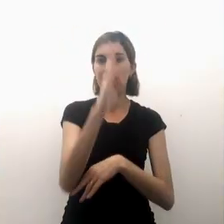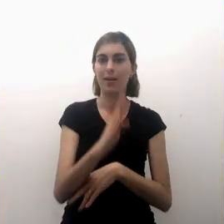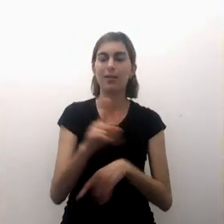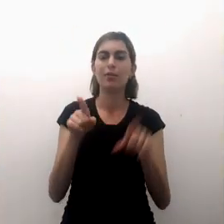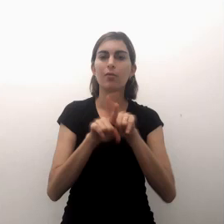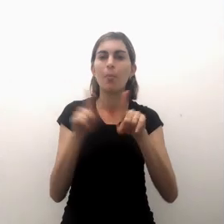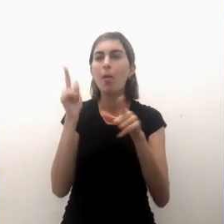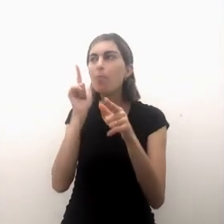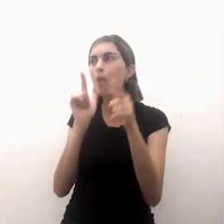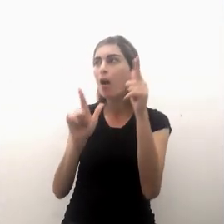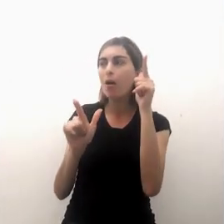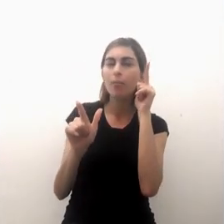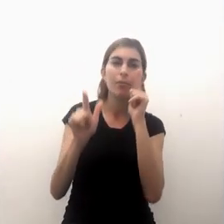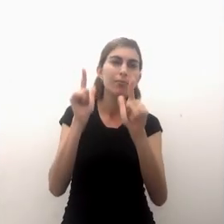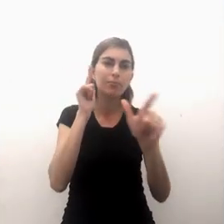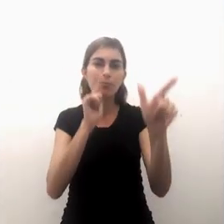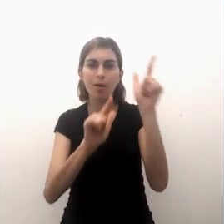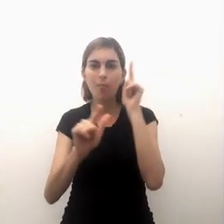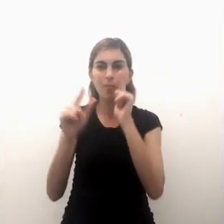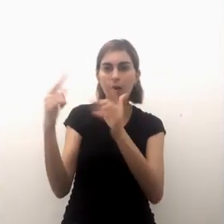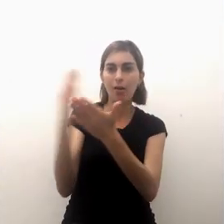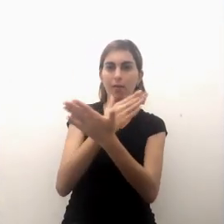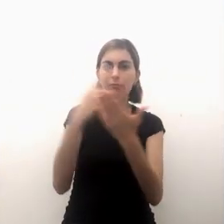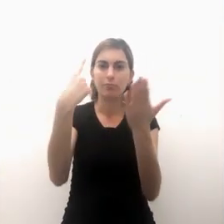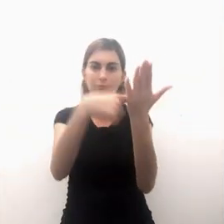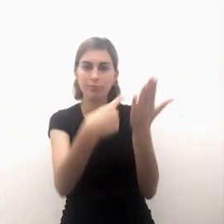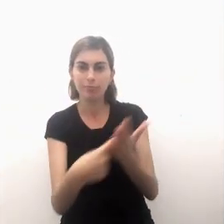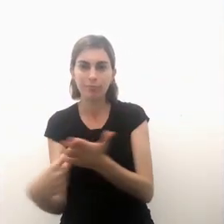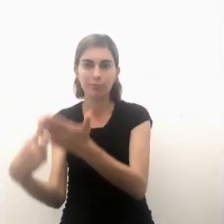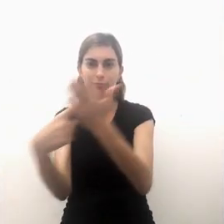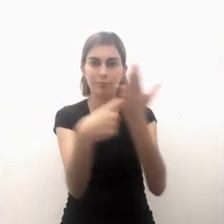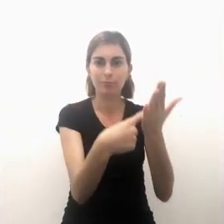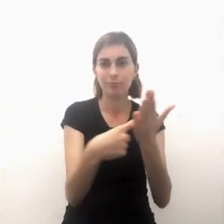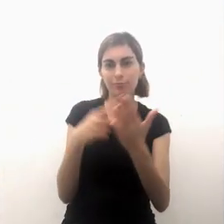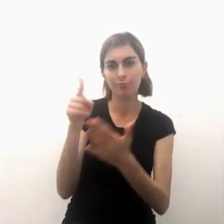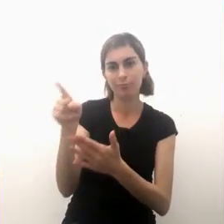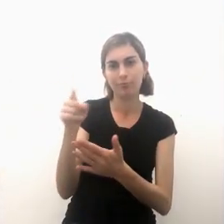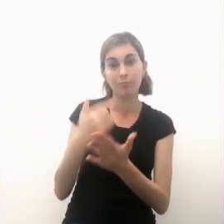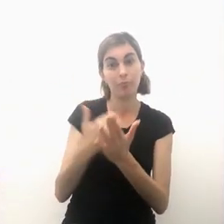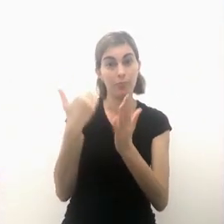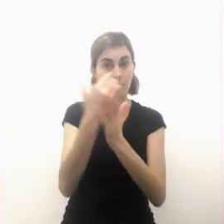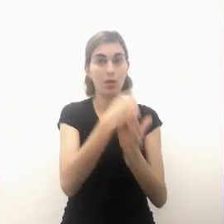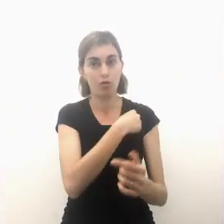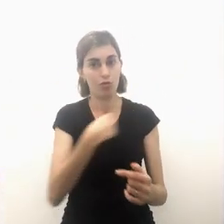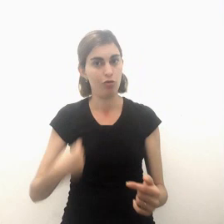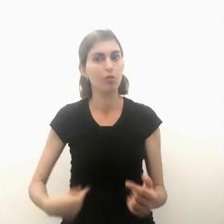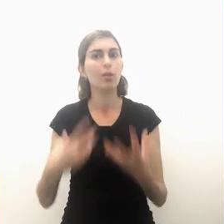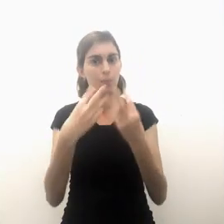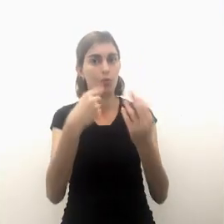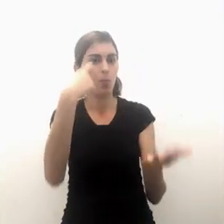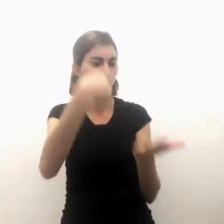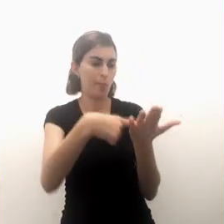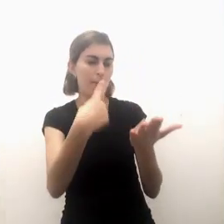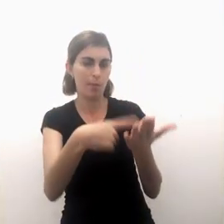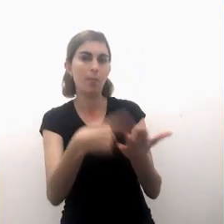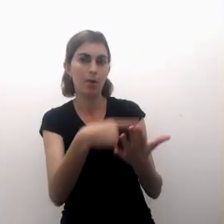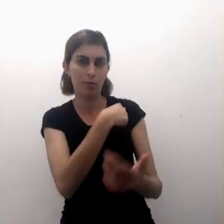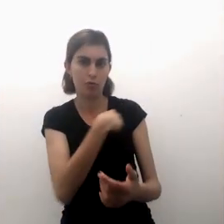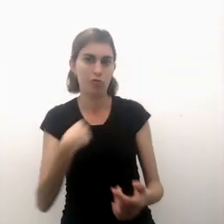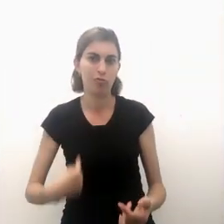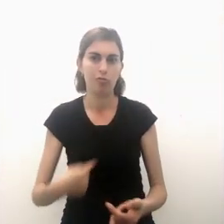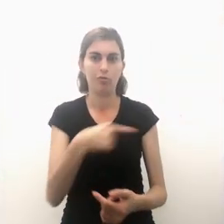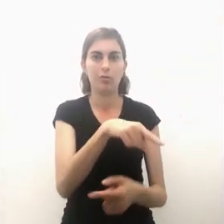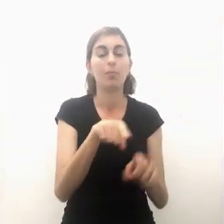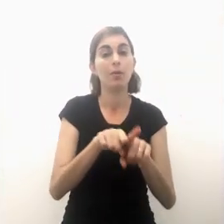se beneficiando de alguns acordos que faz tanto mais com China, né? A gente tem muito acordo chinês, tá?